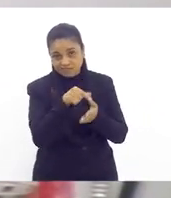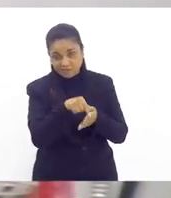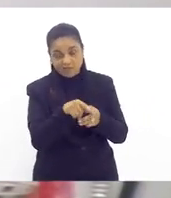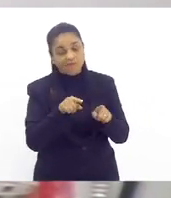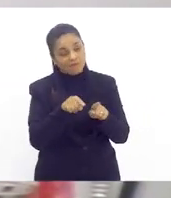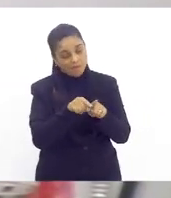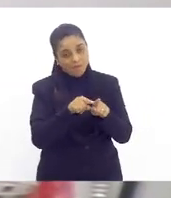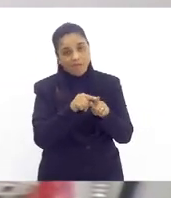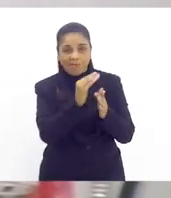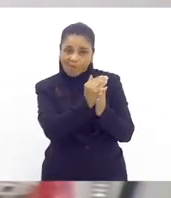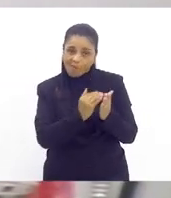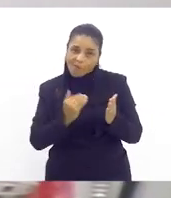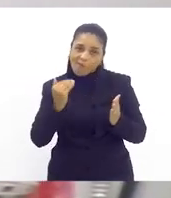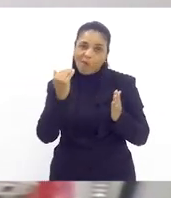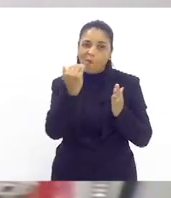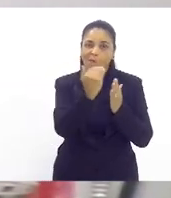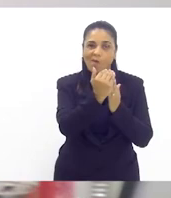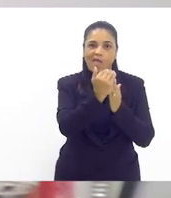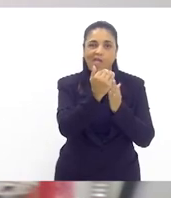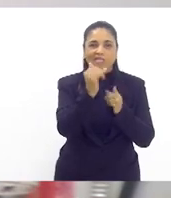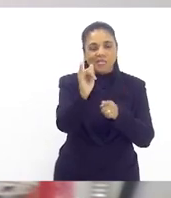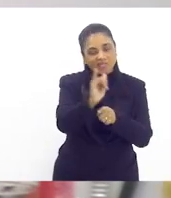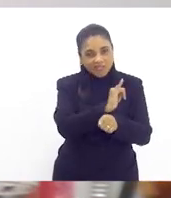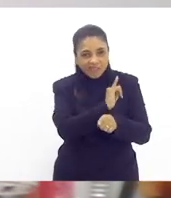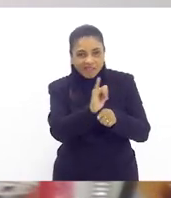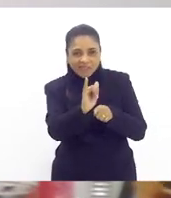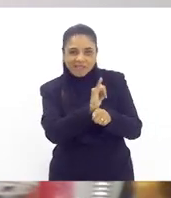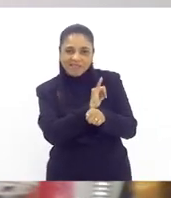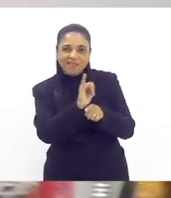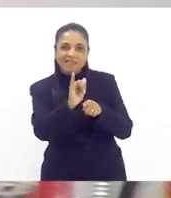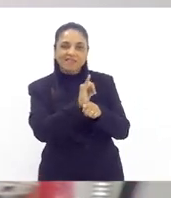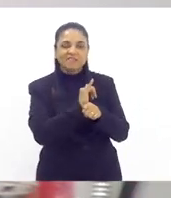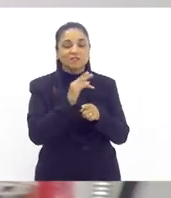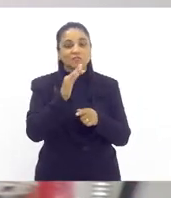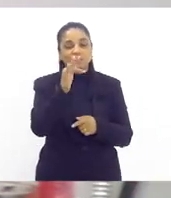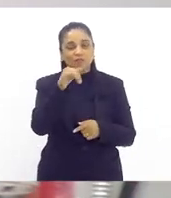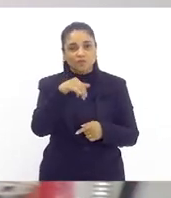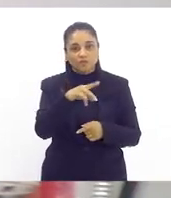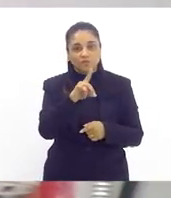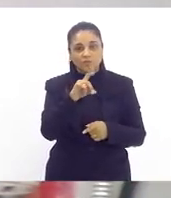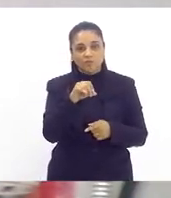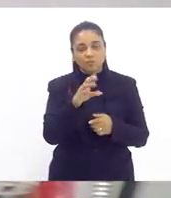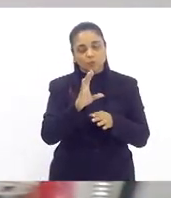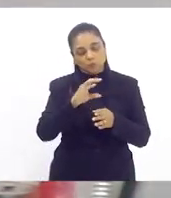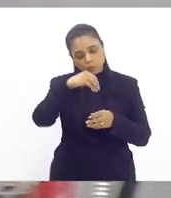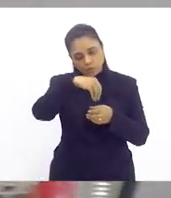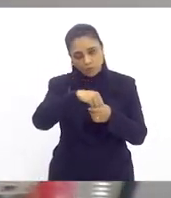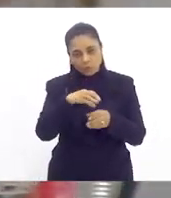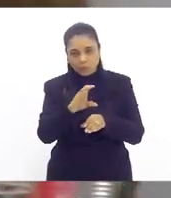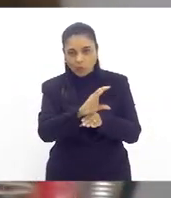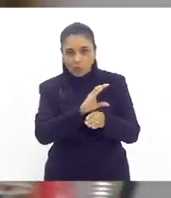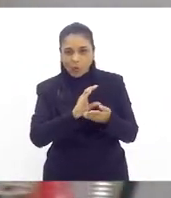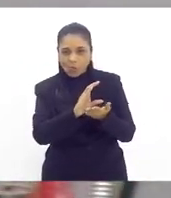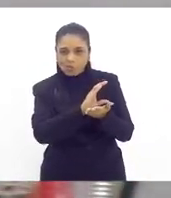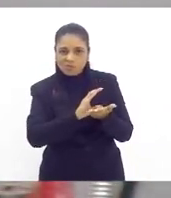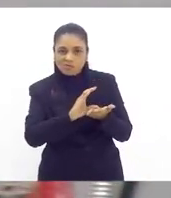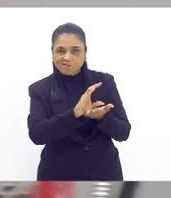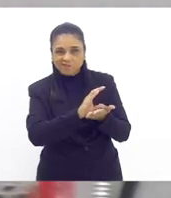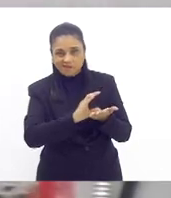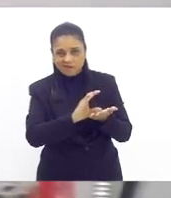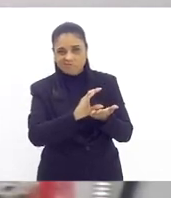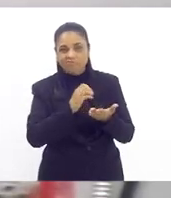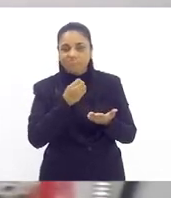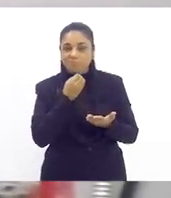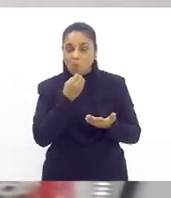também as nossas tratativas dentro do fundo dentro do Conselho porque a gente nós